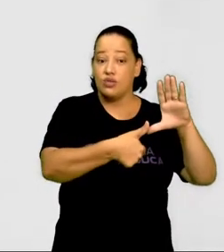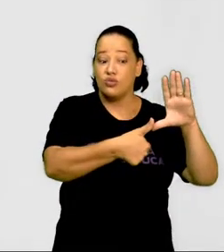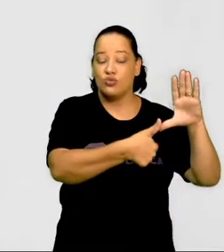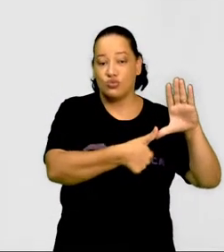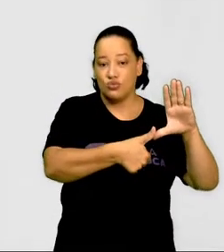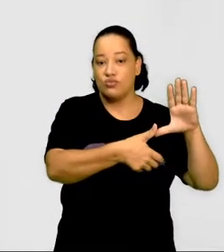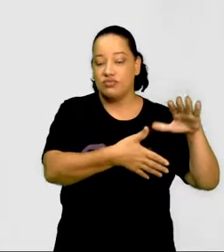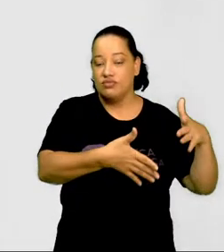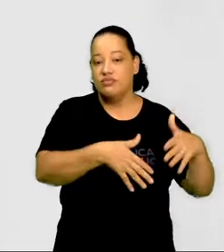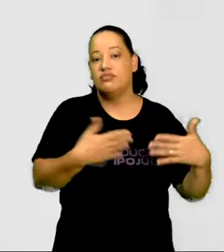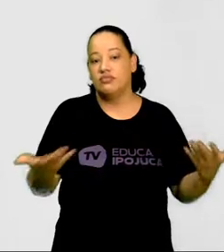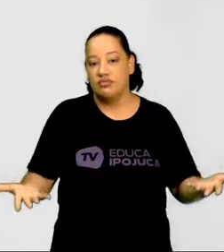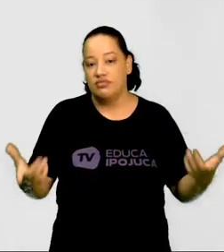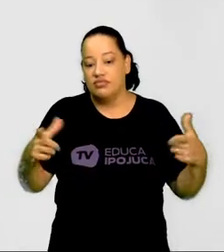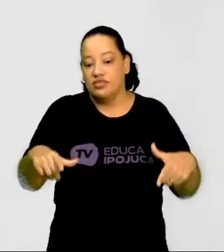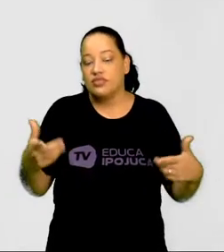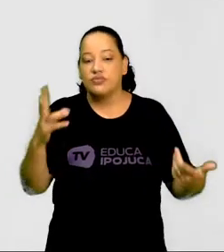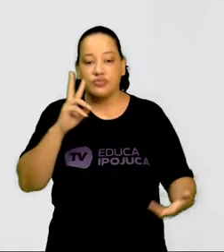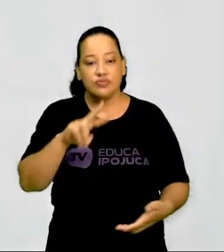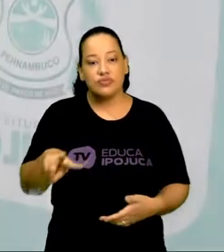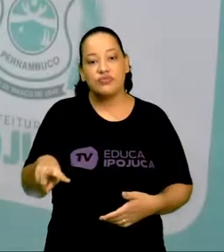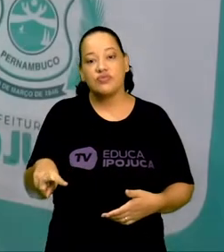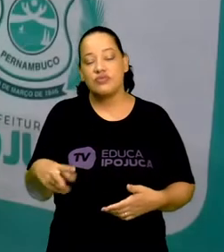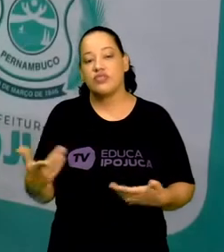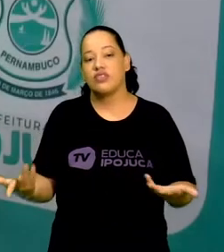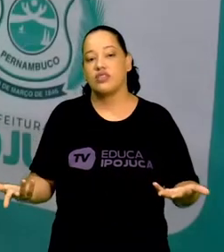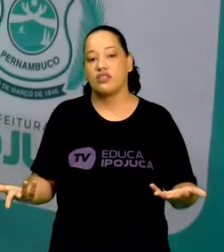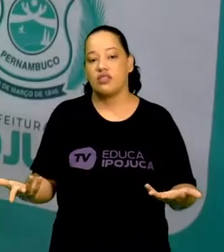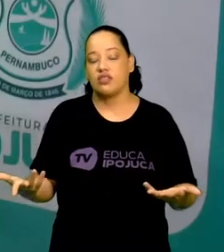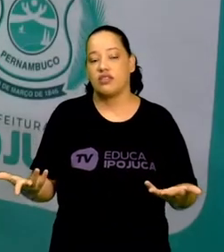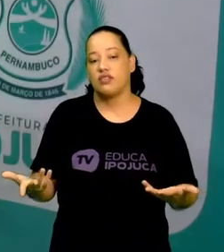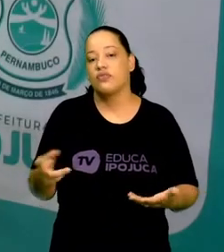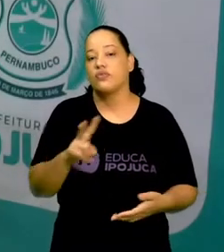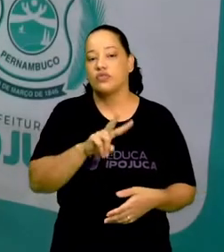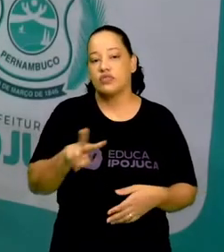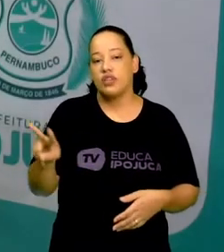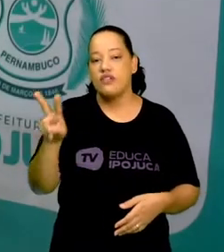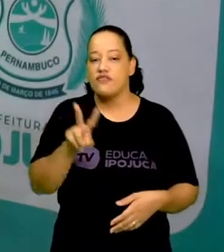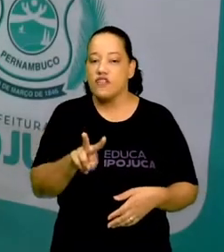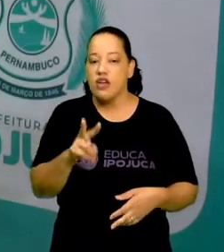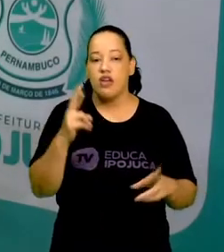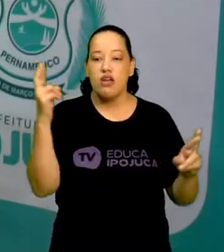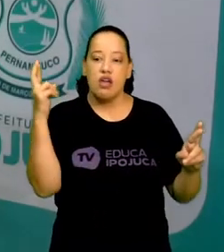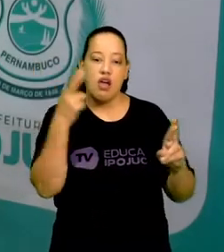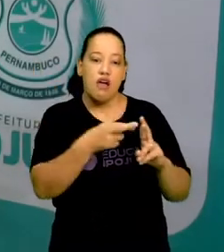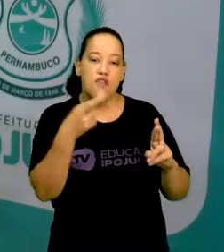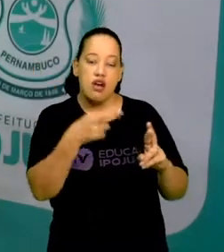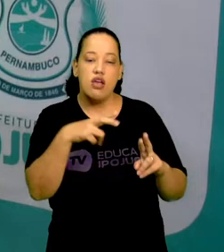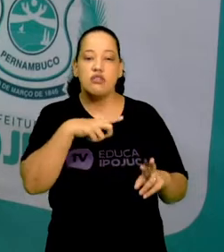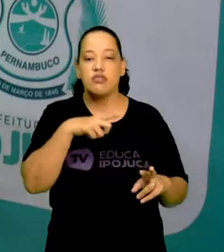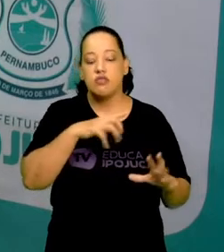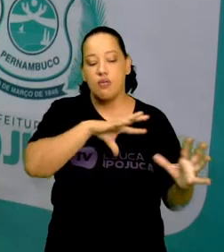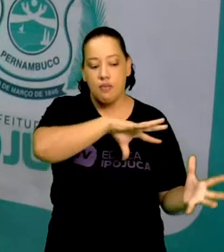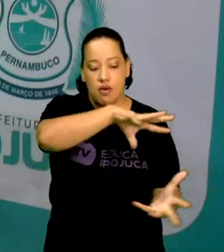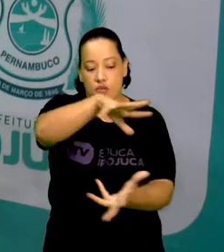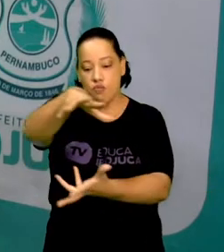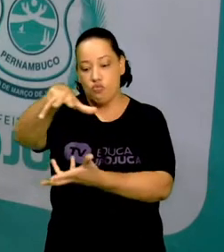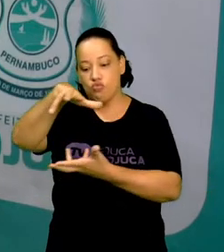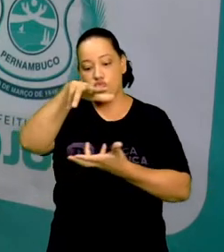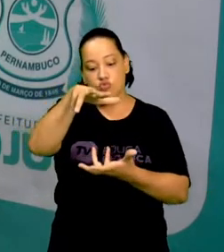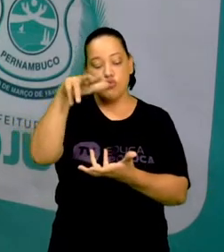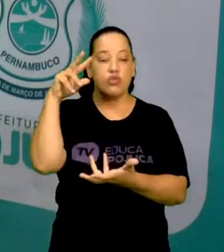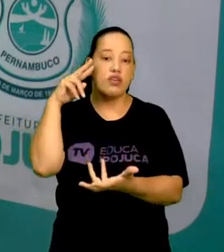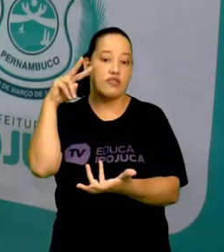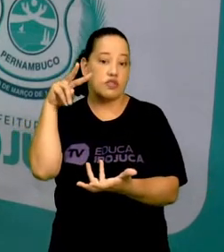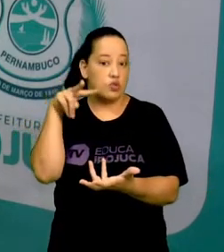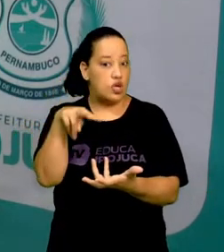E aí, mais uma forma de vocês se referenciar. Tem um mapa mundi onde você vê, né, consegue